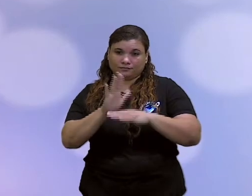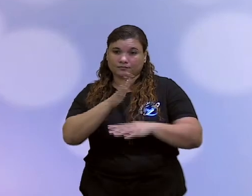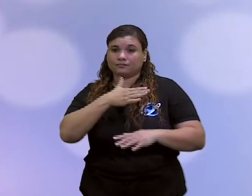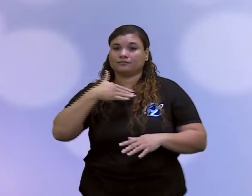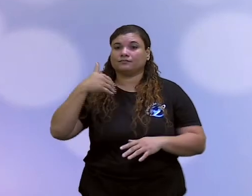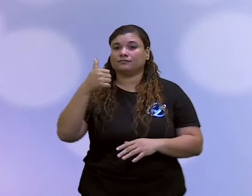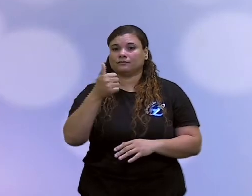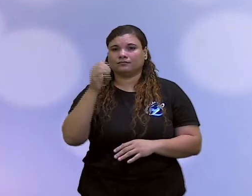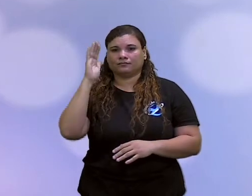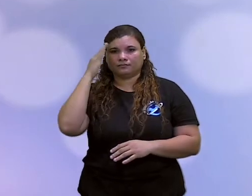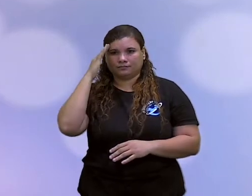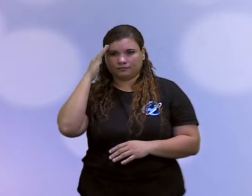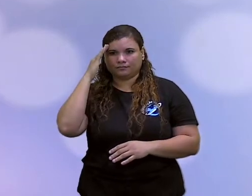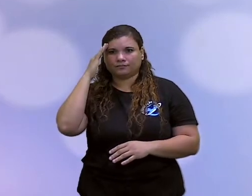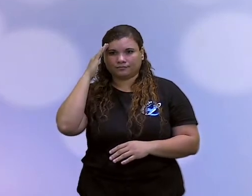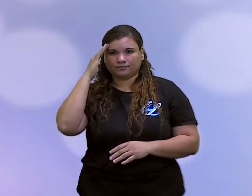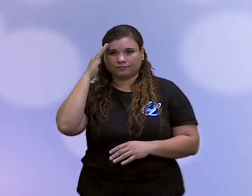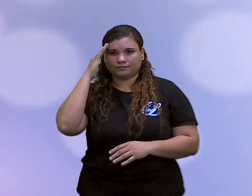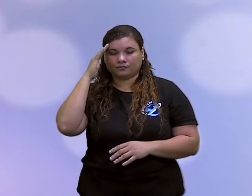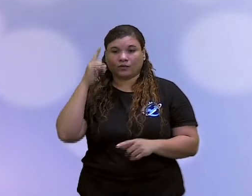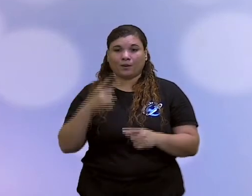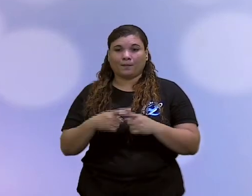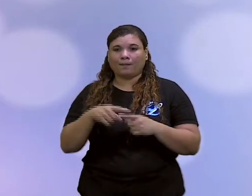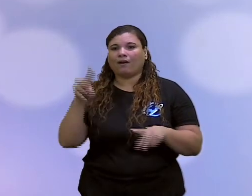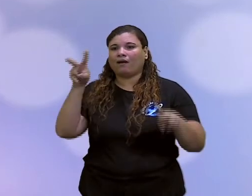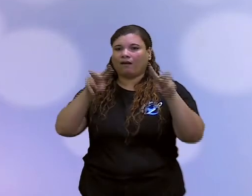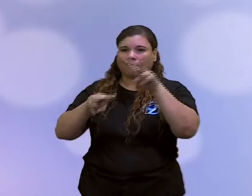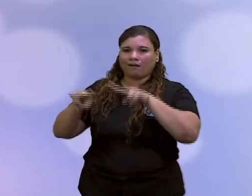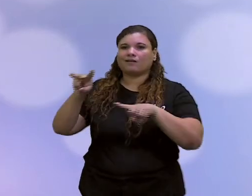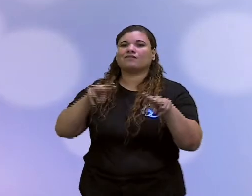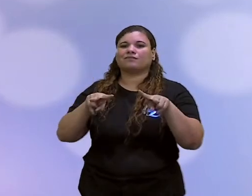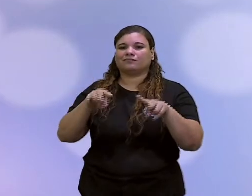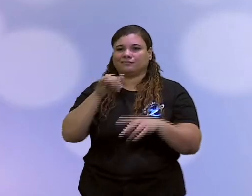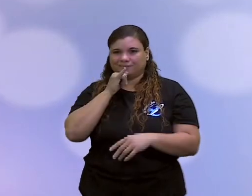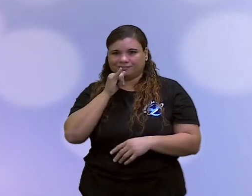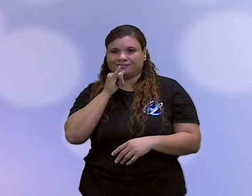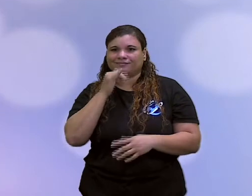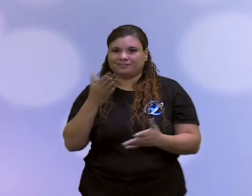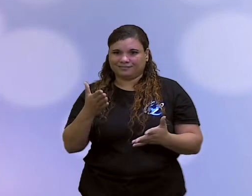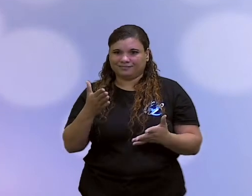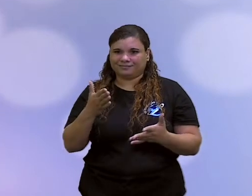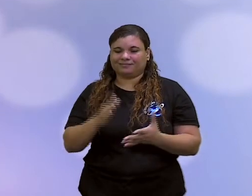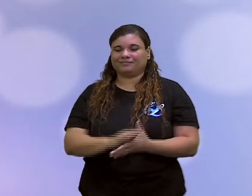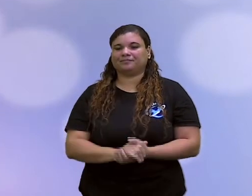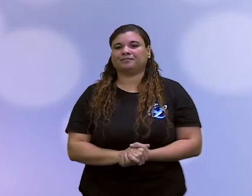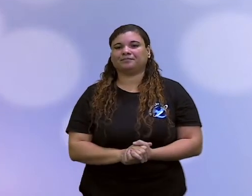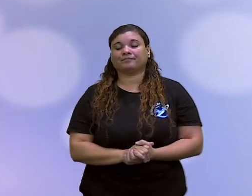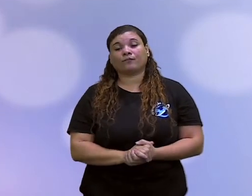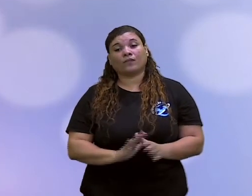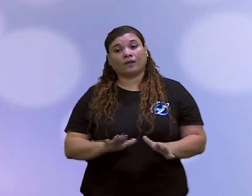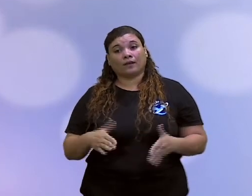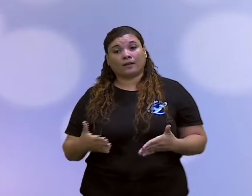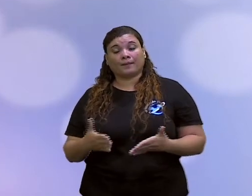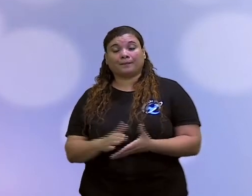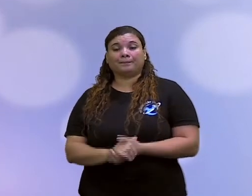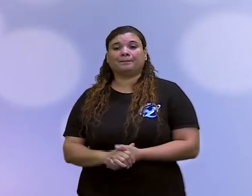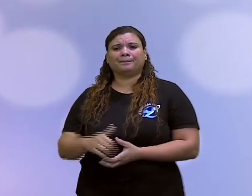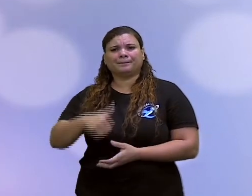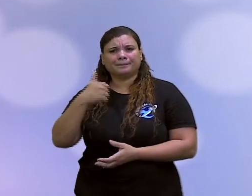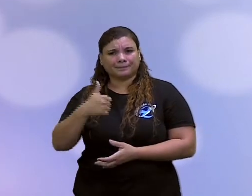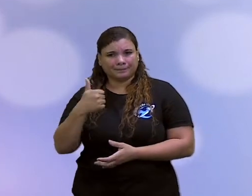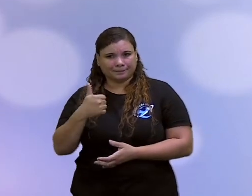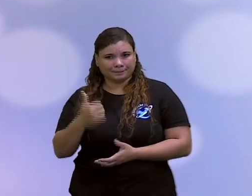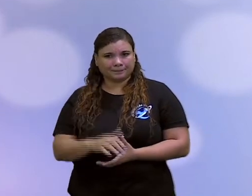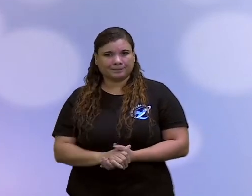tá? Nós vamos conseguir entender melhor aí como que essa representação ela é feita. Primeiro é interessante a